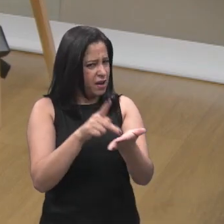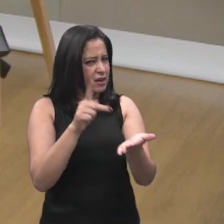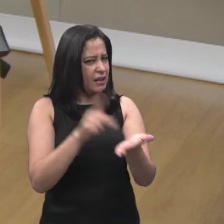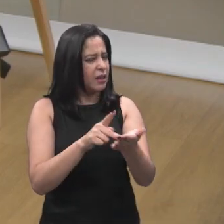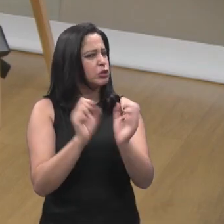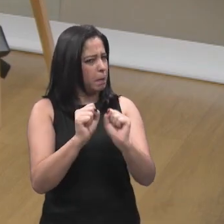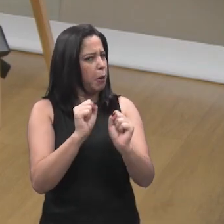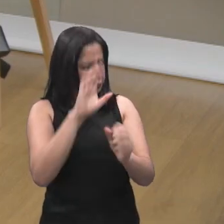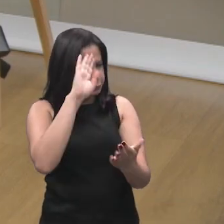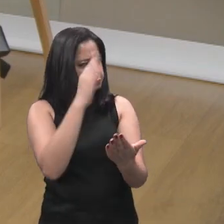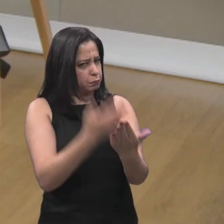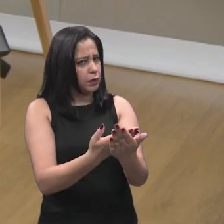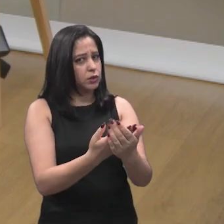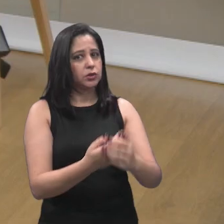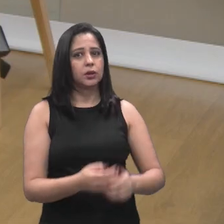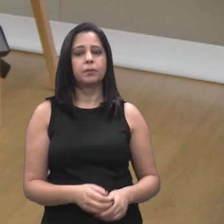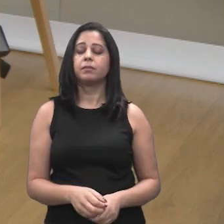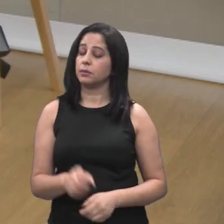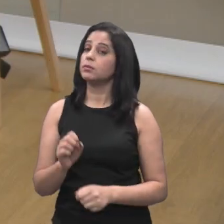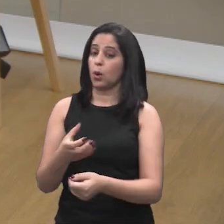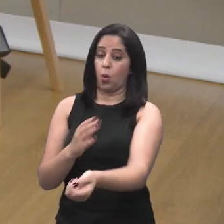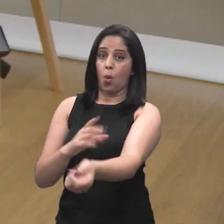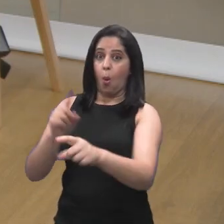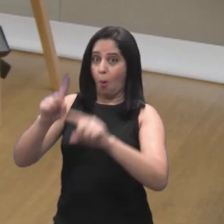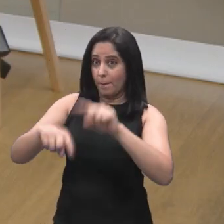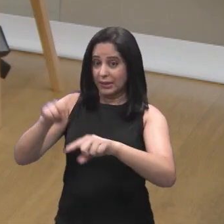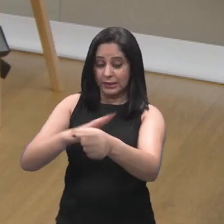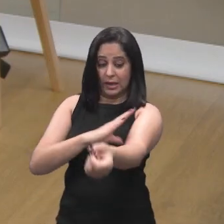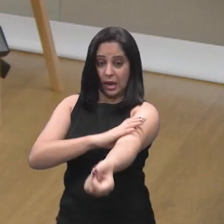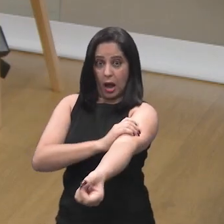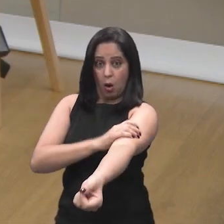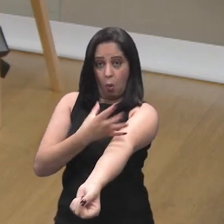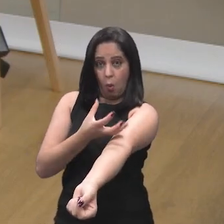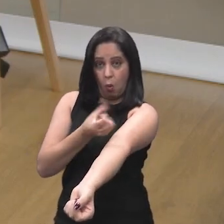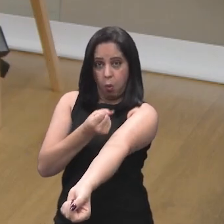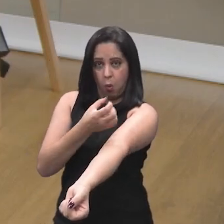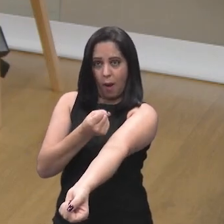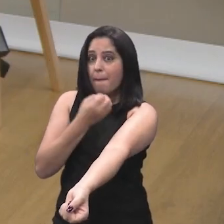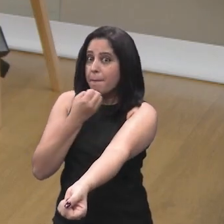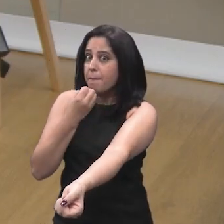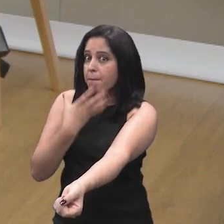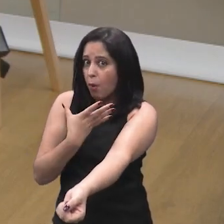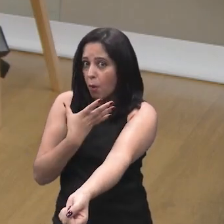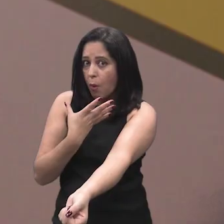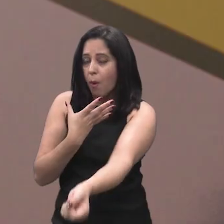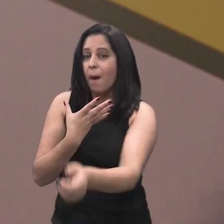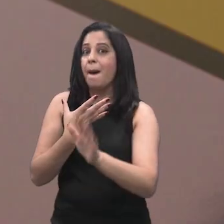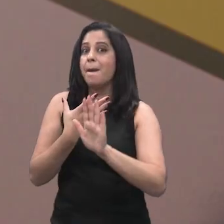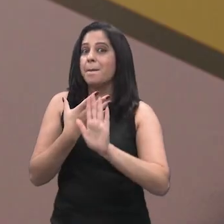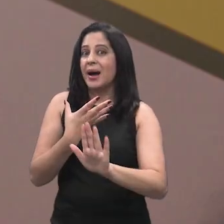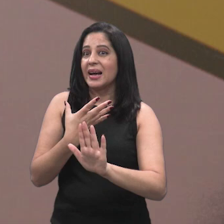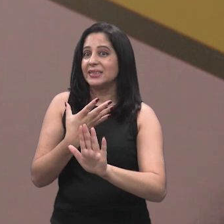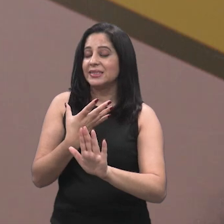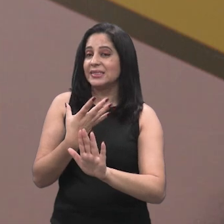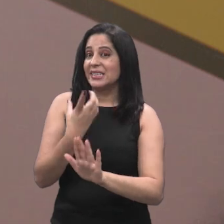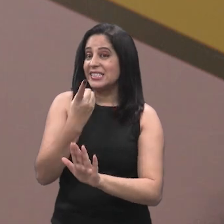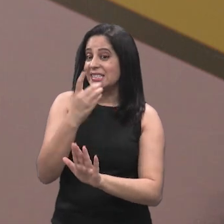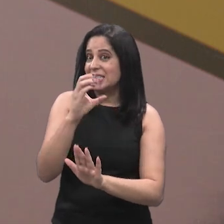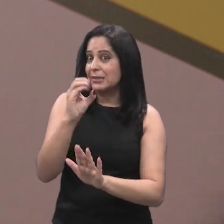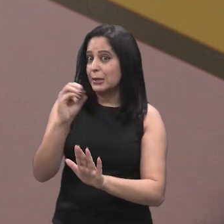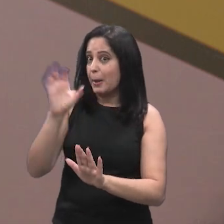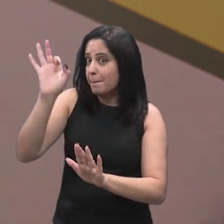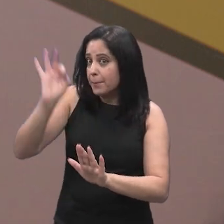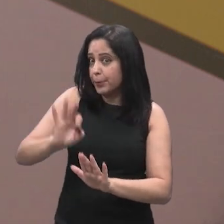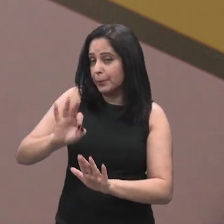fato confiável? Ele é bom, porém não podemos dizer que ele é o ideal para um diagnóstico